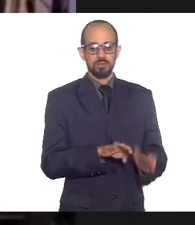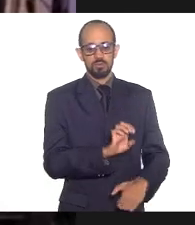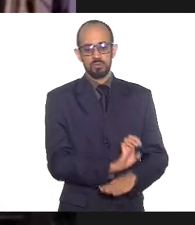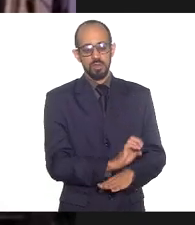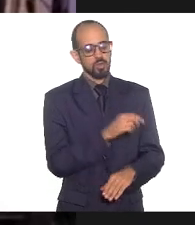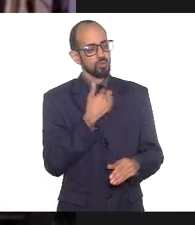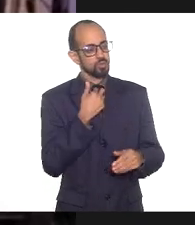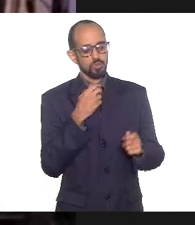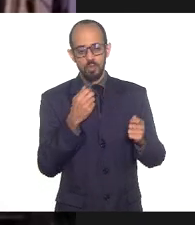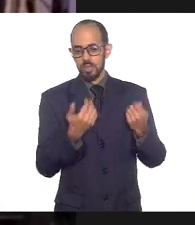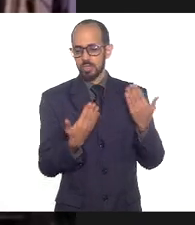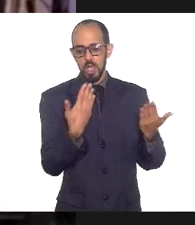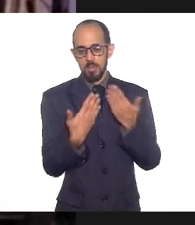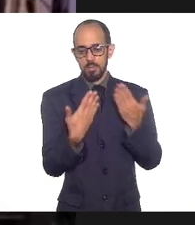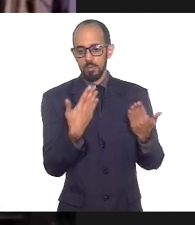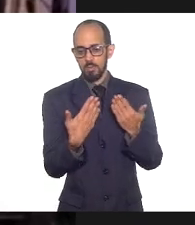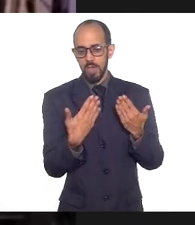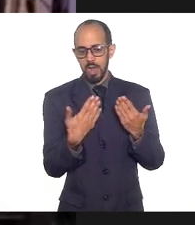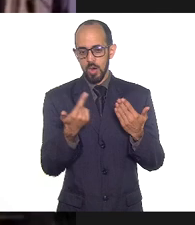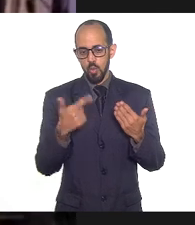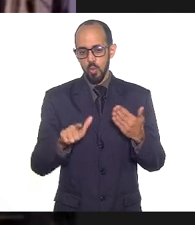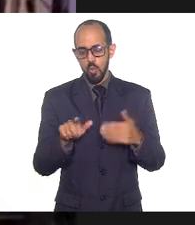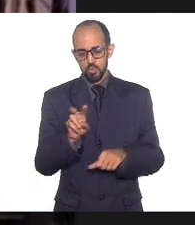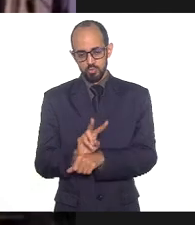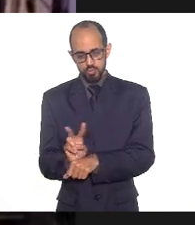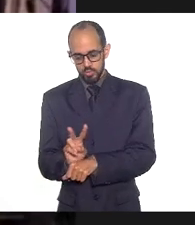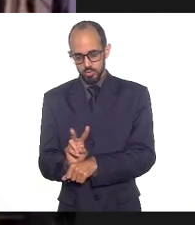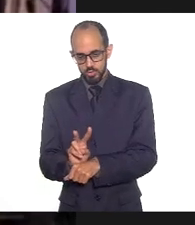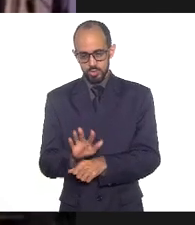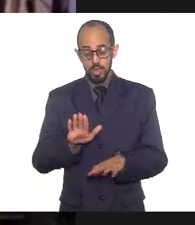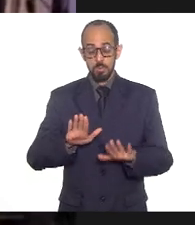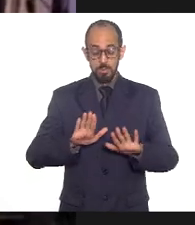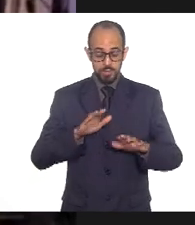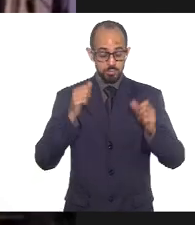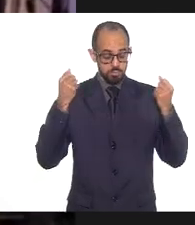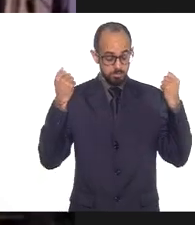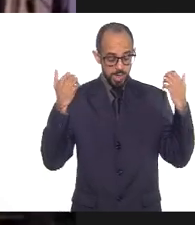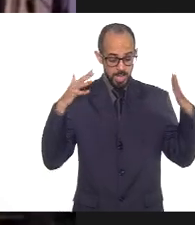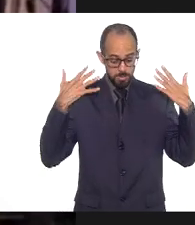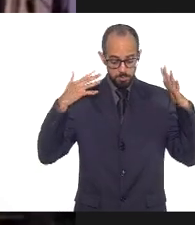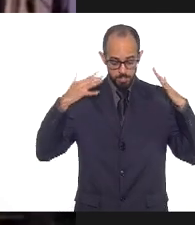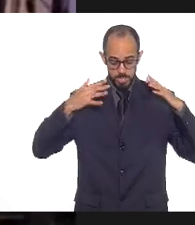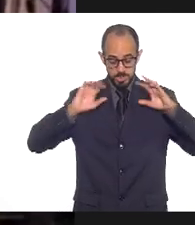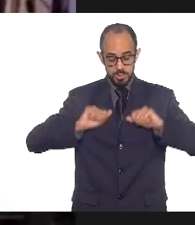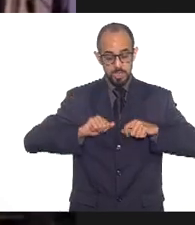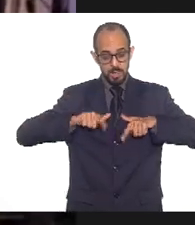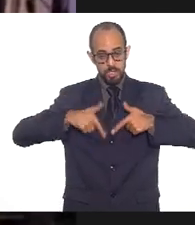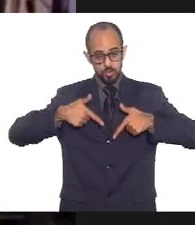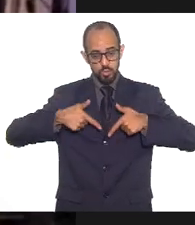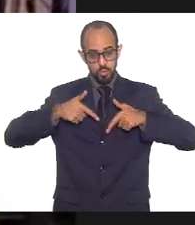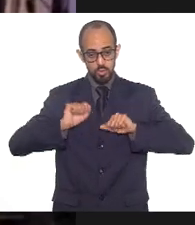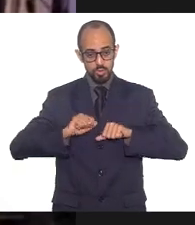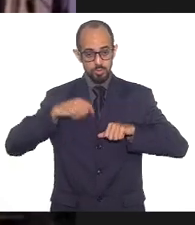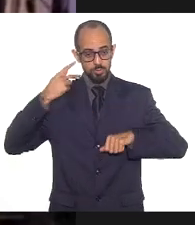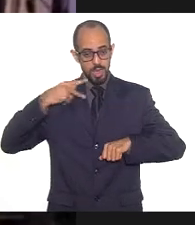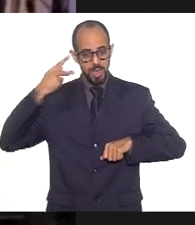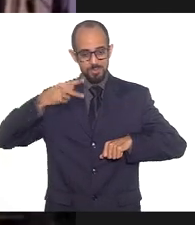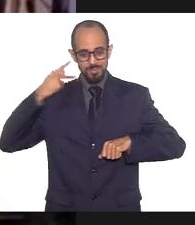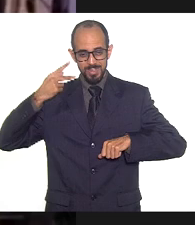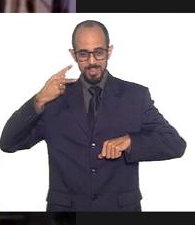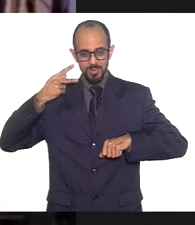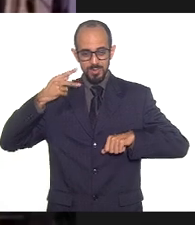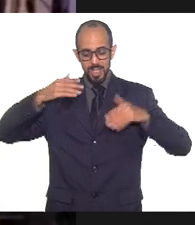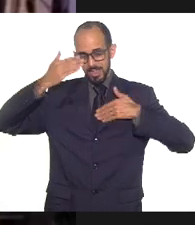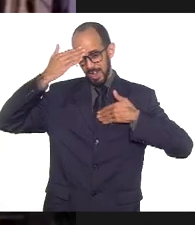compará-lo a todos os outros enfim fico feliz parabenizo aí as ações do Parlamento Agradeço a todos os meus